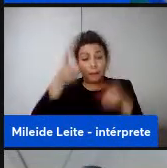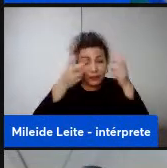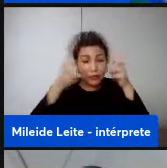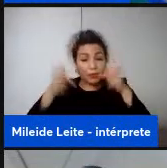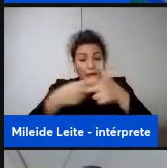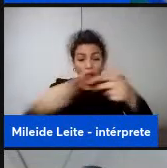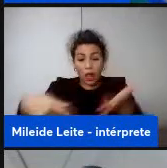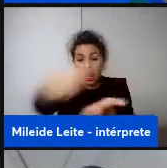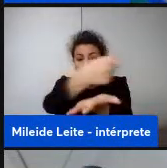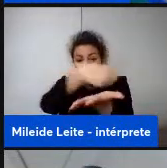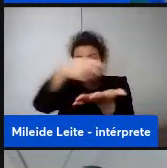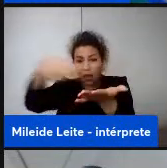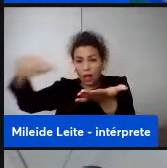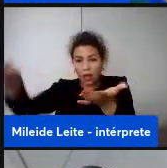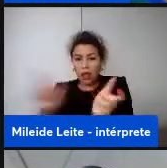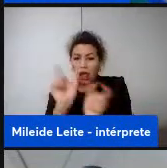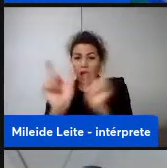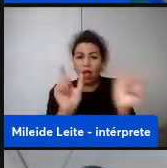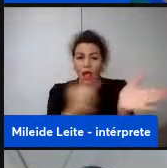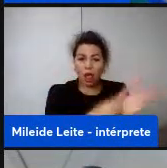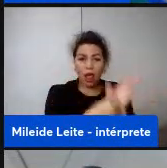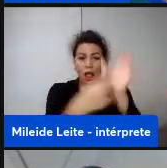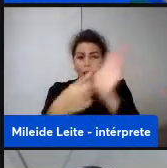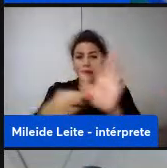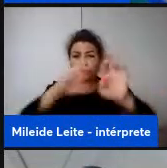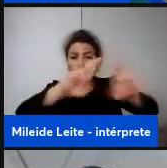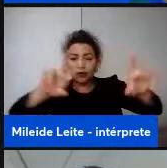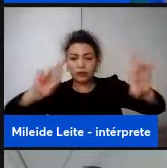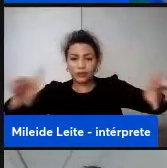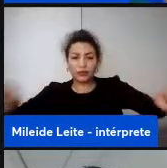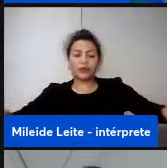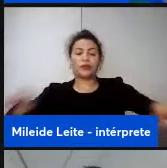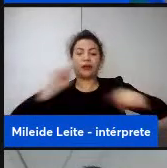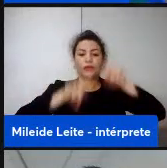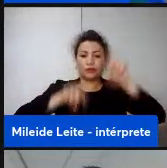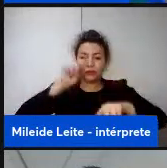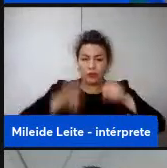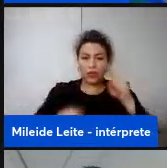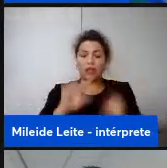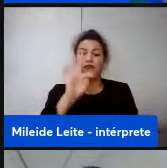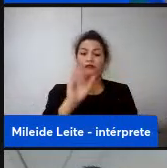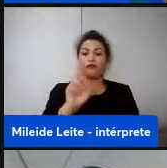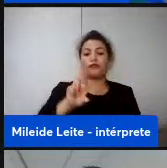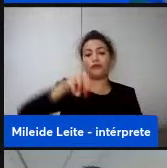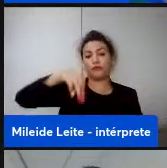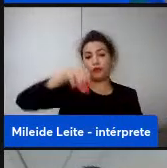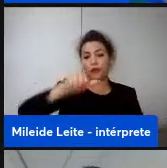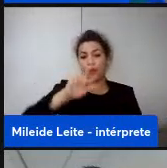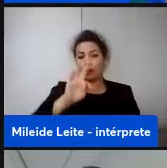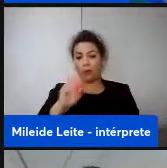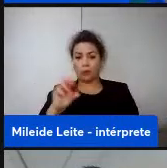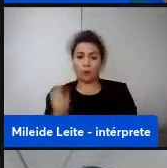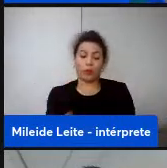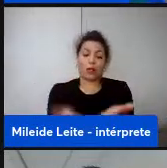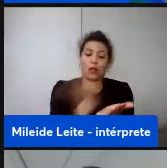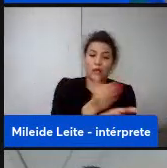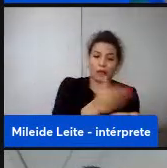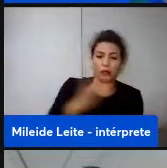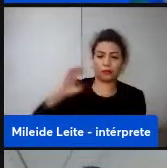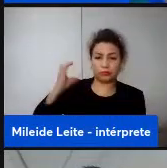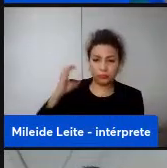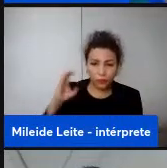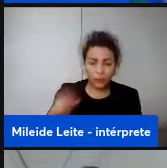escritas se apresentam em diferentes materiais e formatos, né? Tais como livros